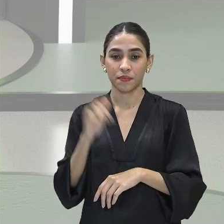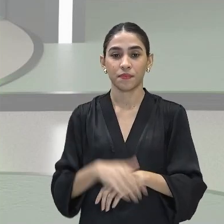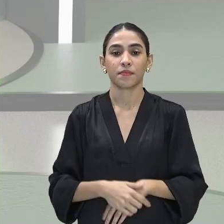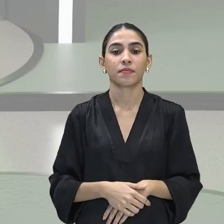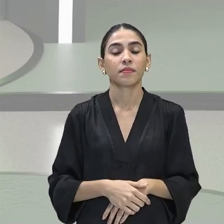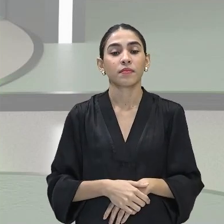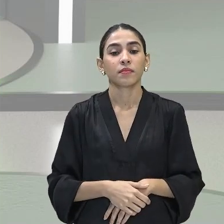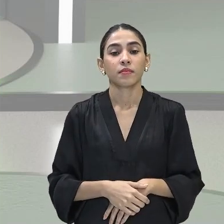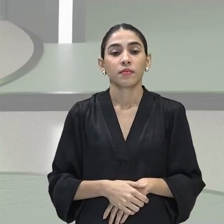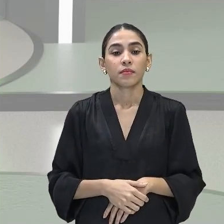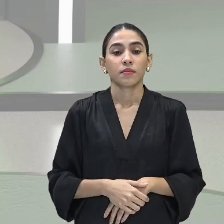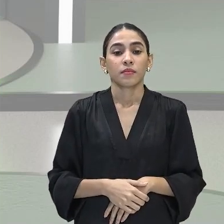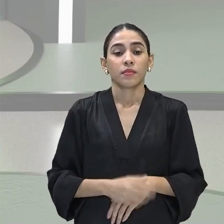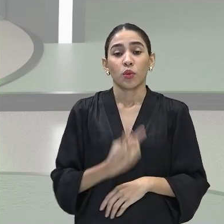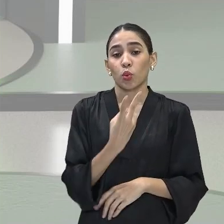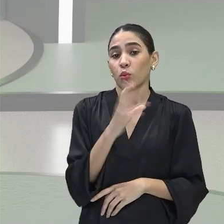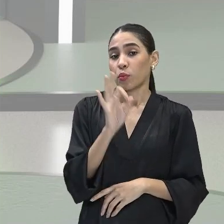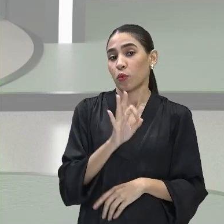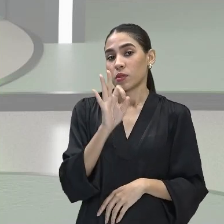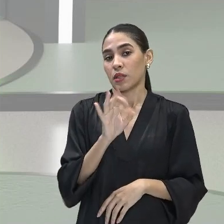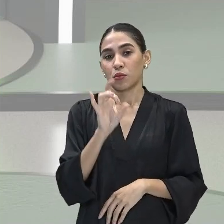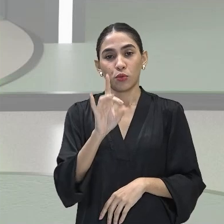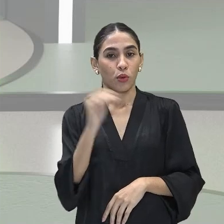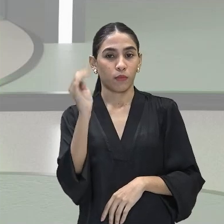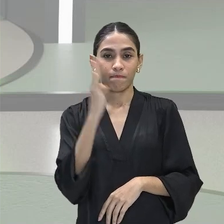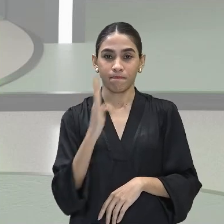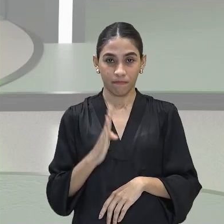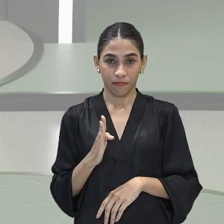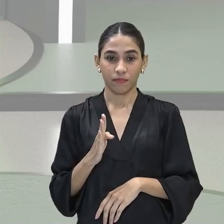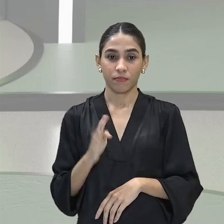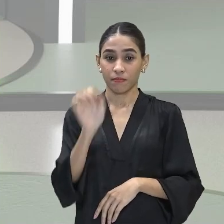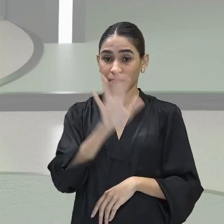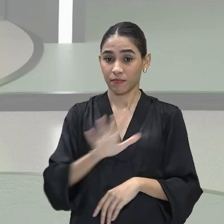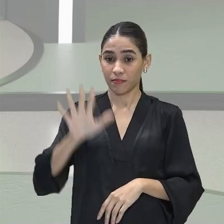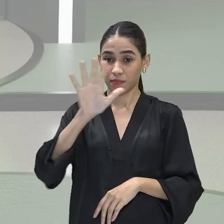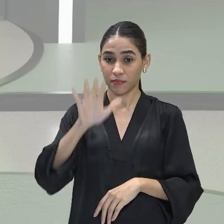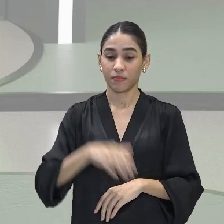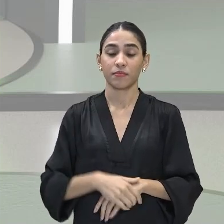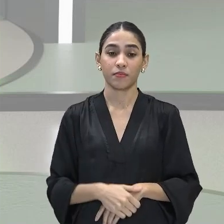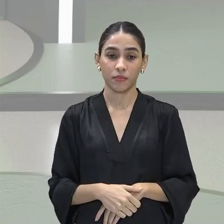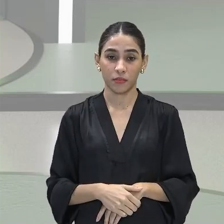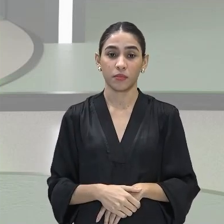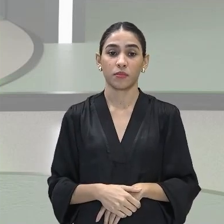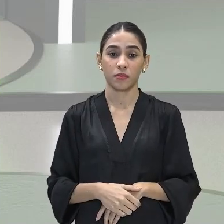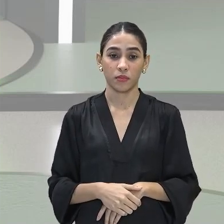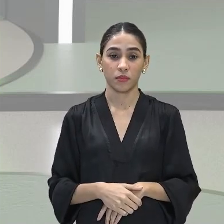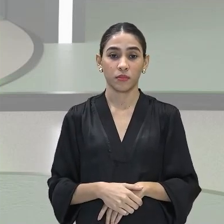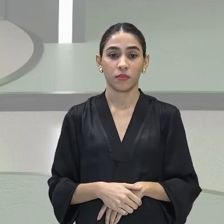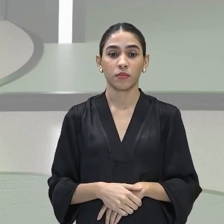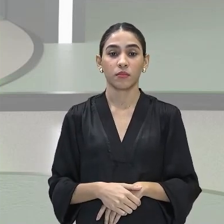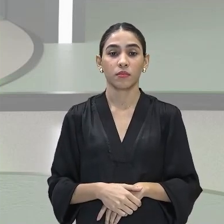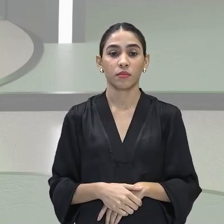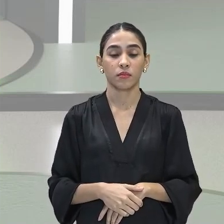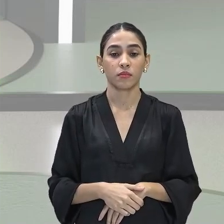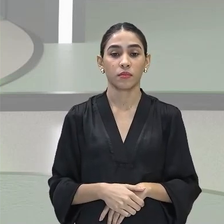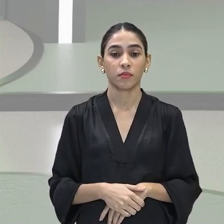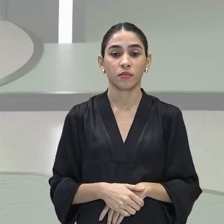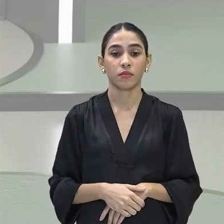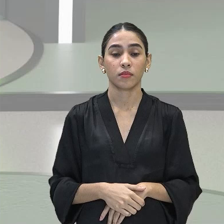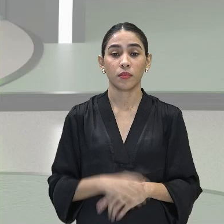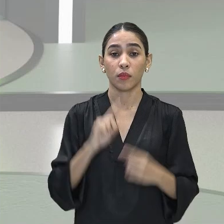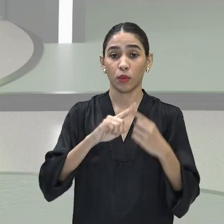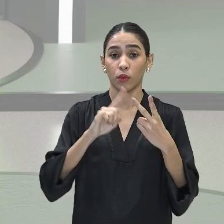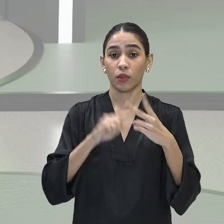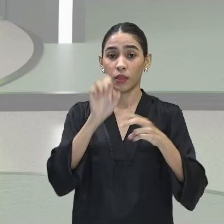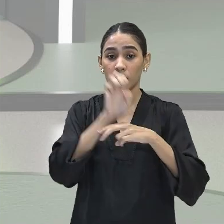está presente em 2% do território nacional, território brasileiro. E ele compreende aqui 2